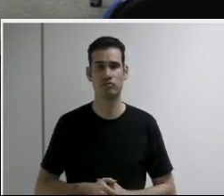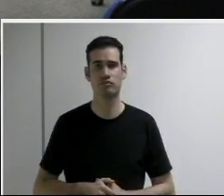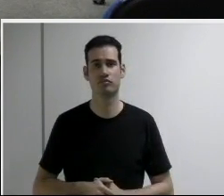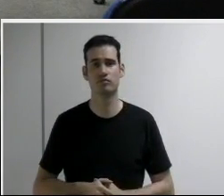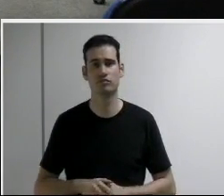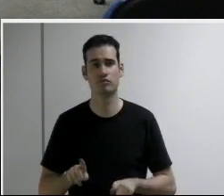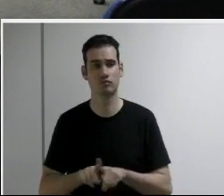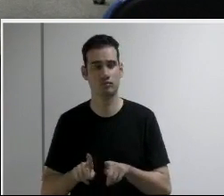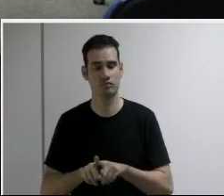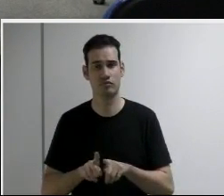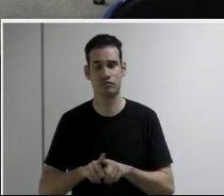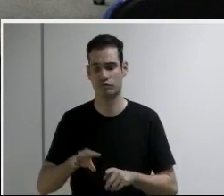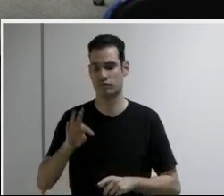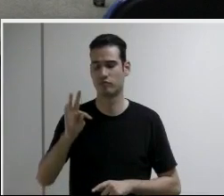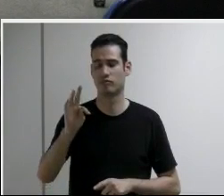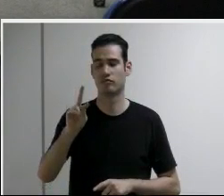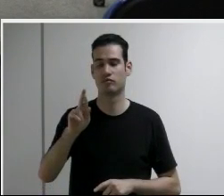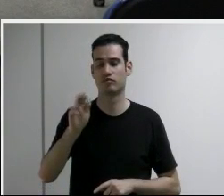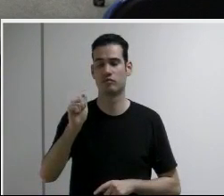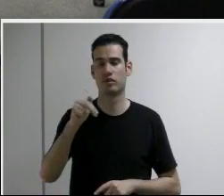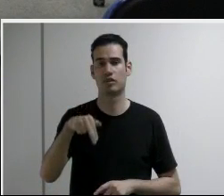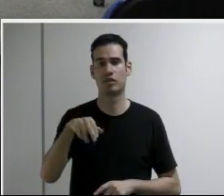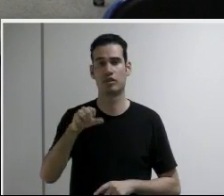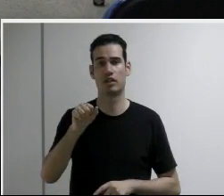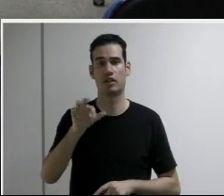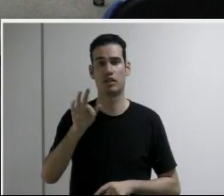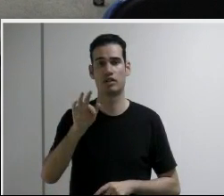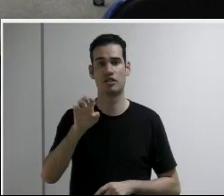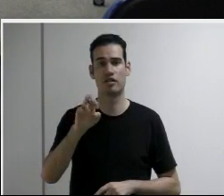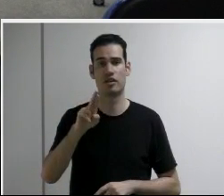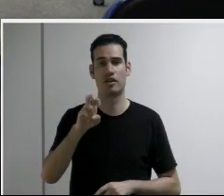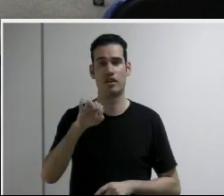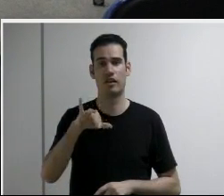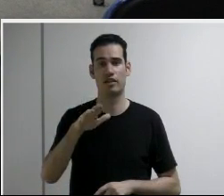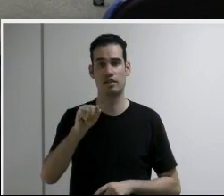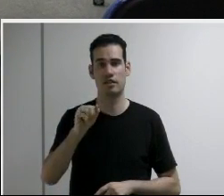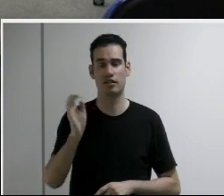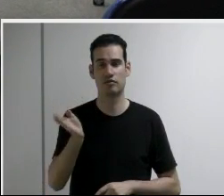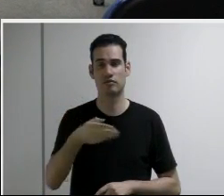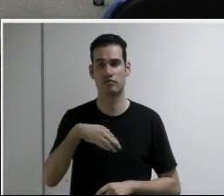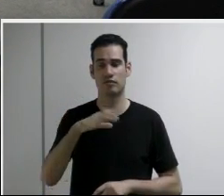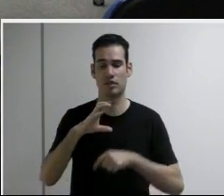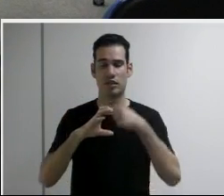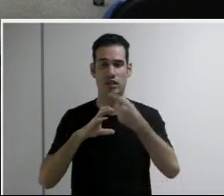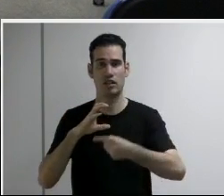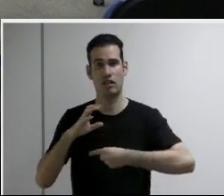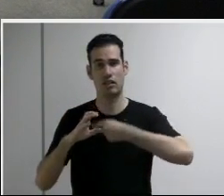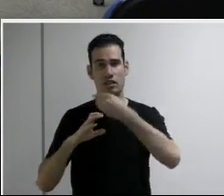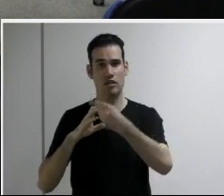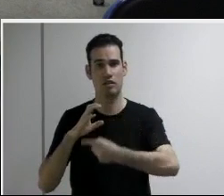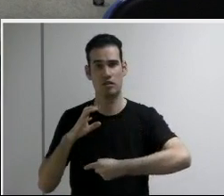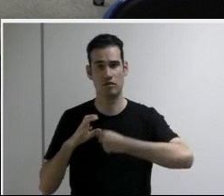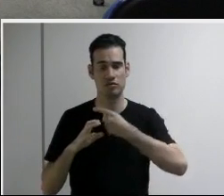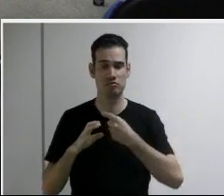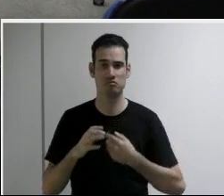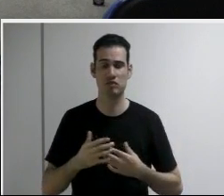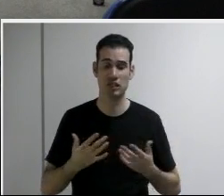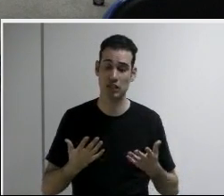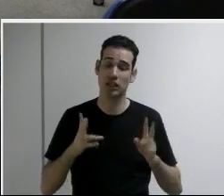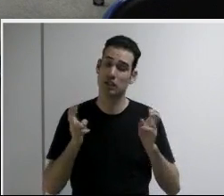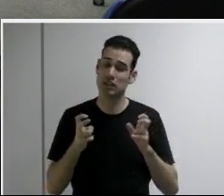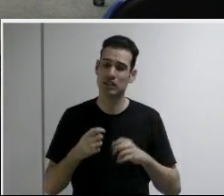Transferência internacional, eu acho que do jeito que ficou, eu sinceramente não consigo ver como flexibilizar mais.